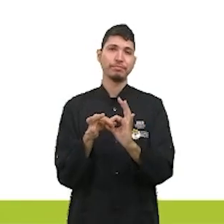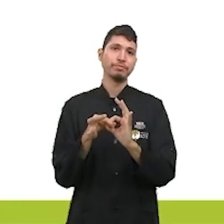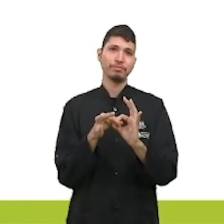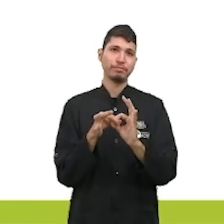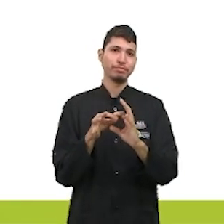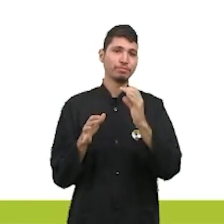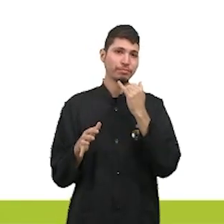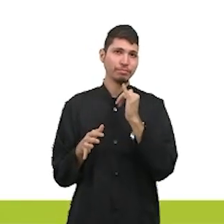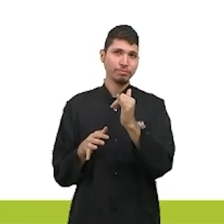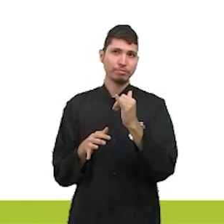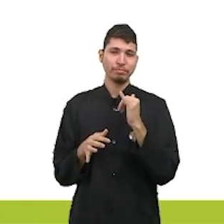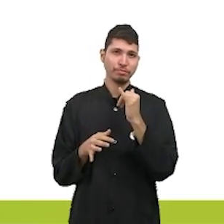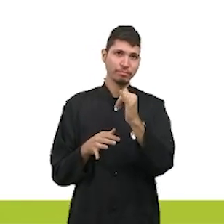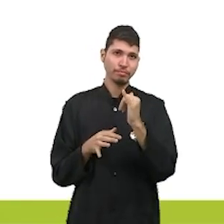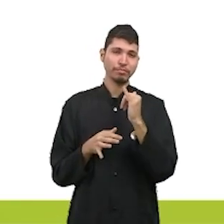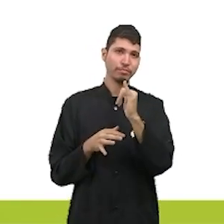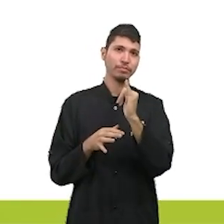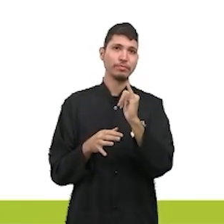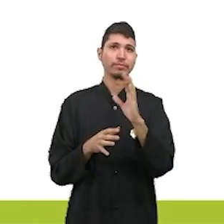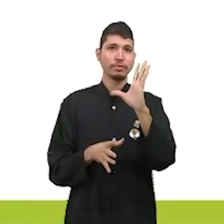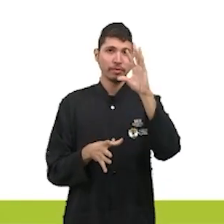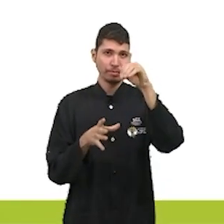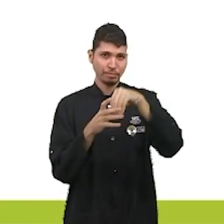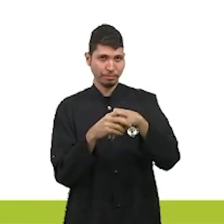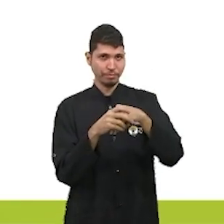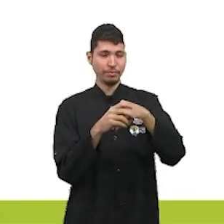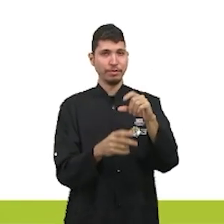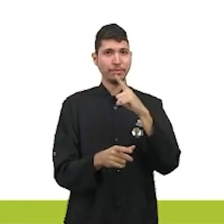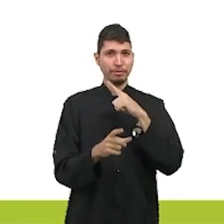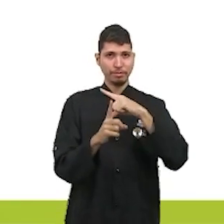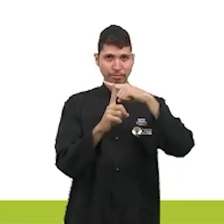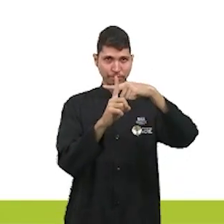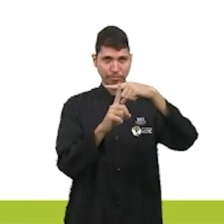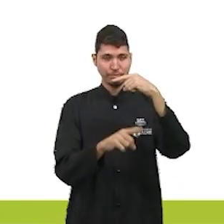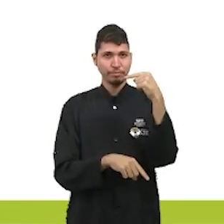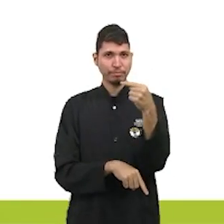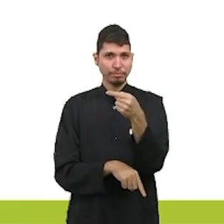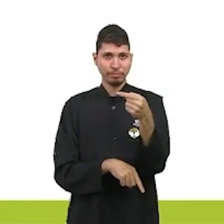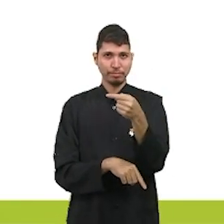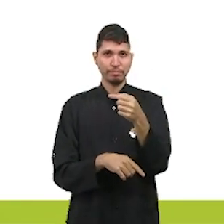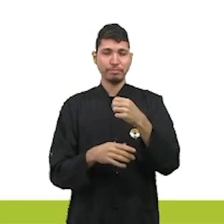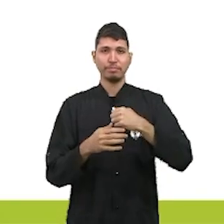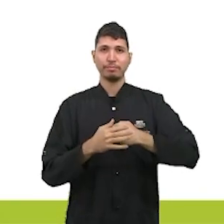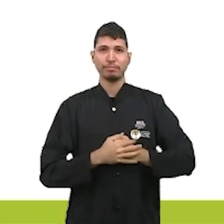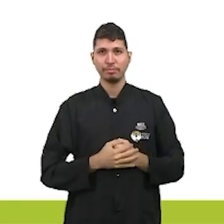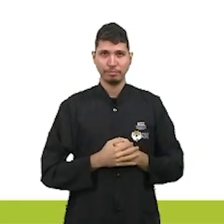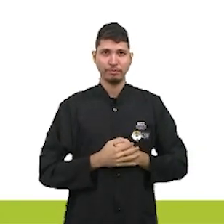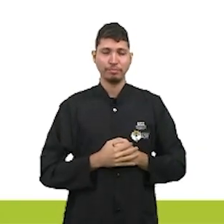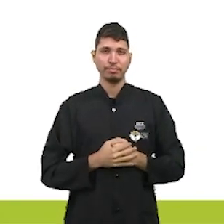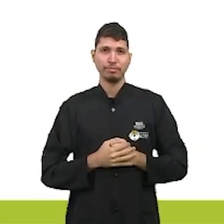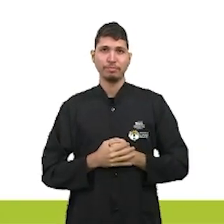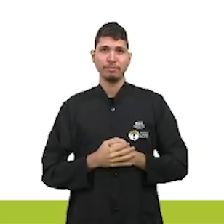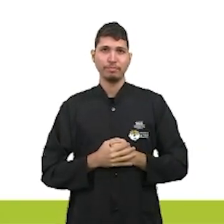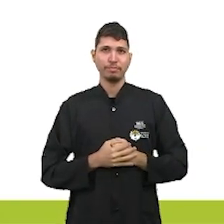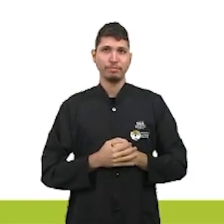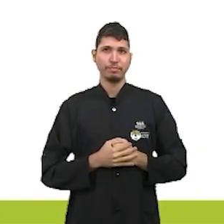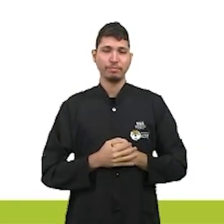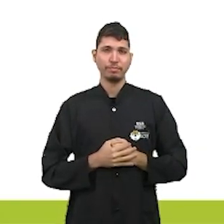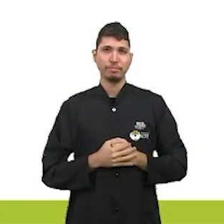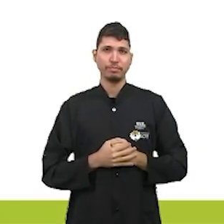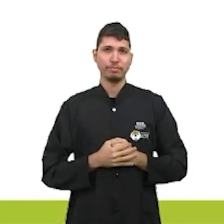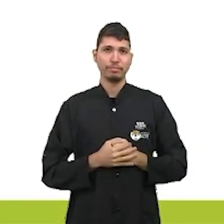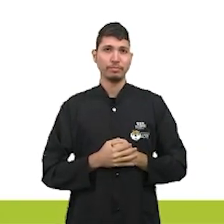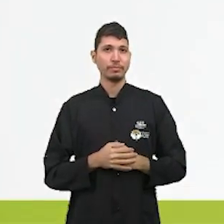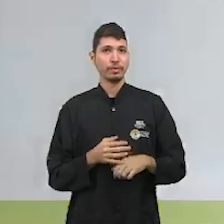funcionamento com cargas elétricas, eu tenho aí um circuito elétrico. E aí, gente, ó, essa parte